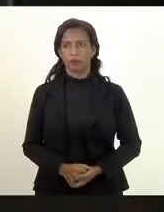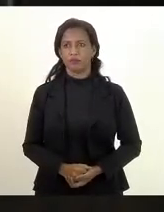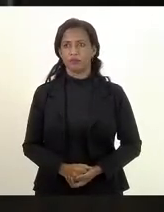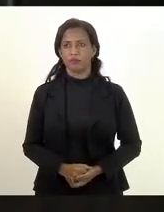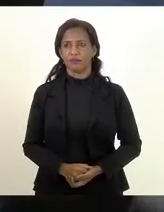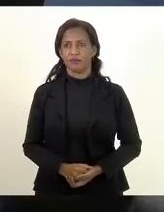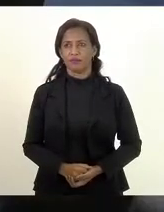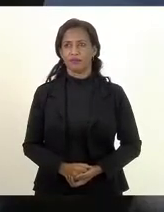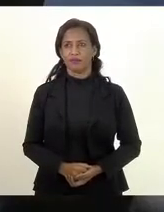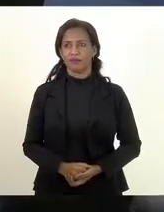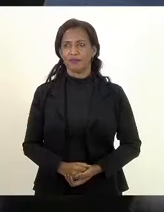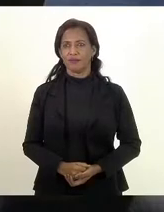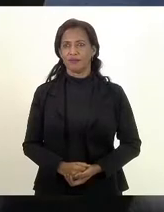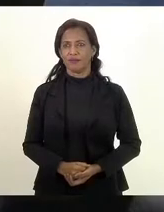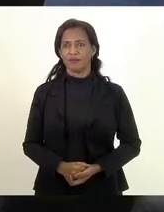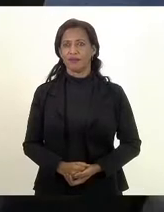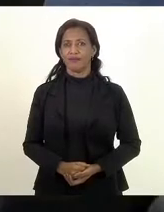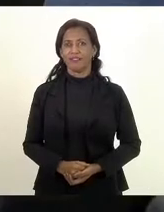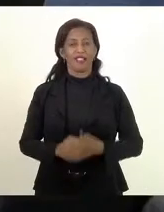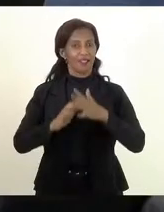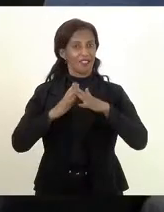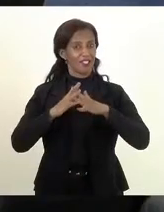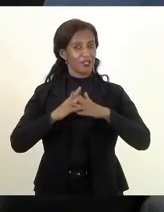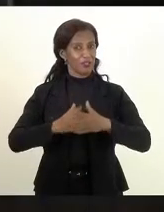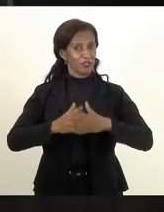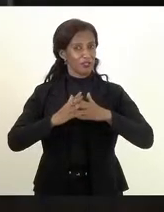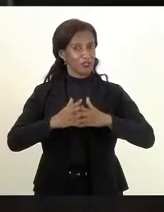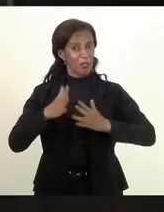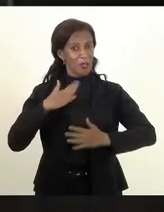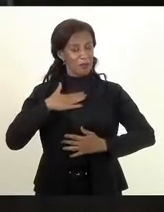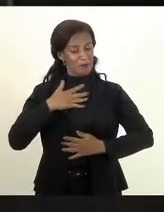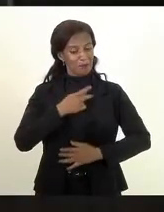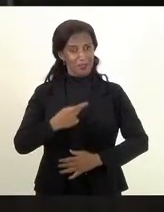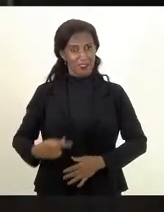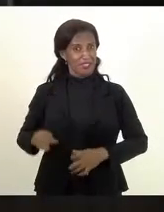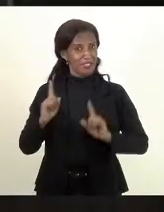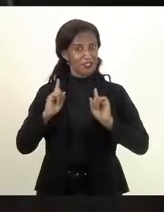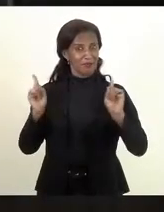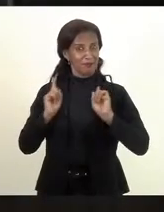confusão não foi feita pela presidência.